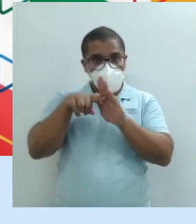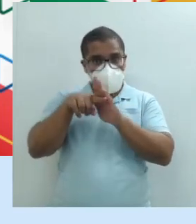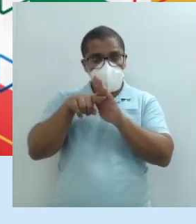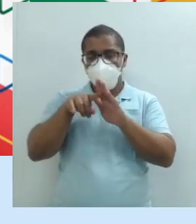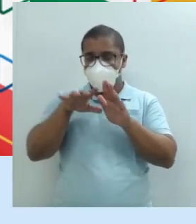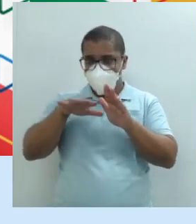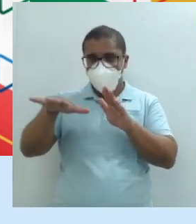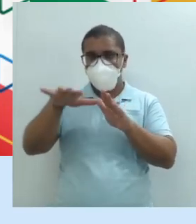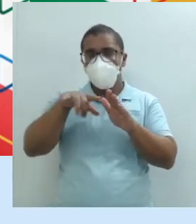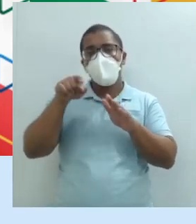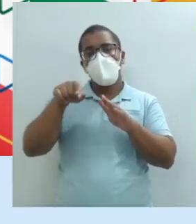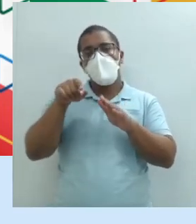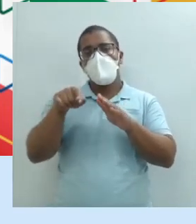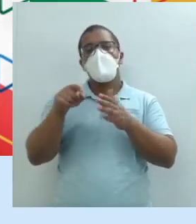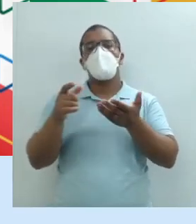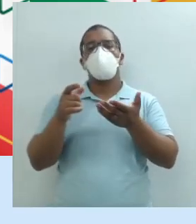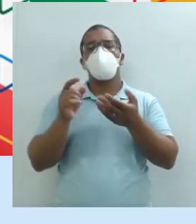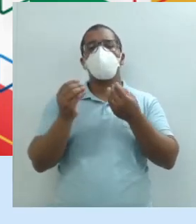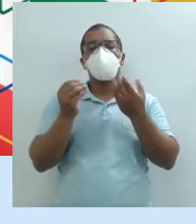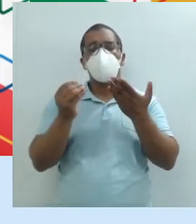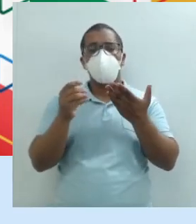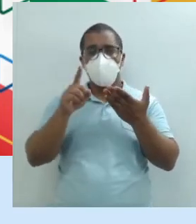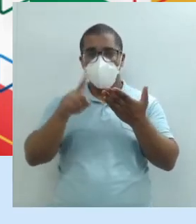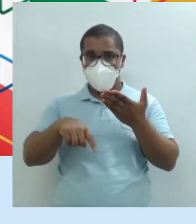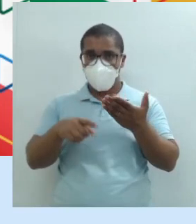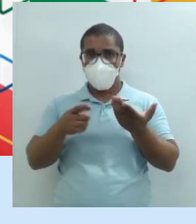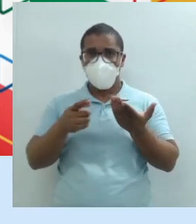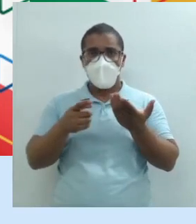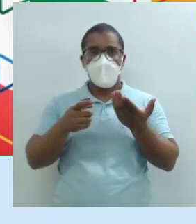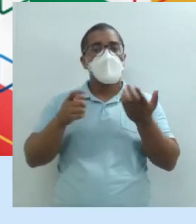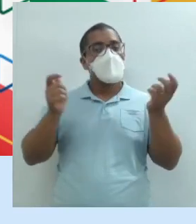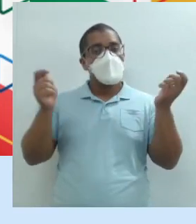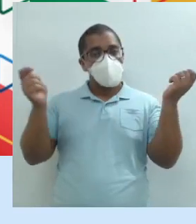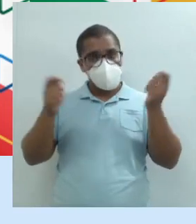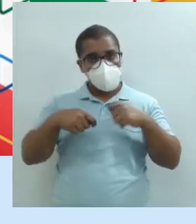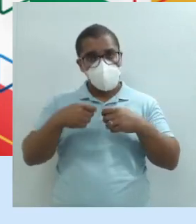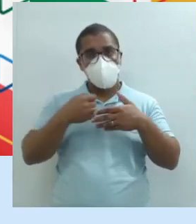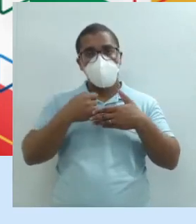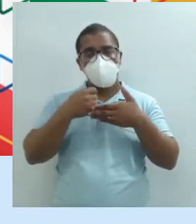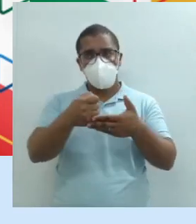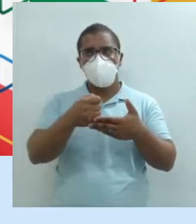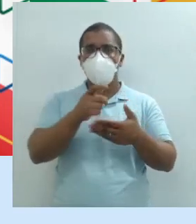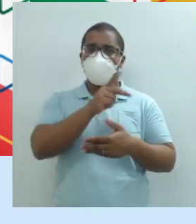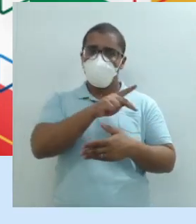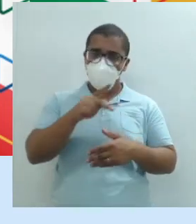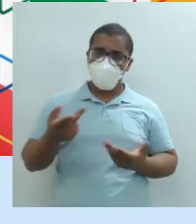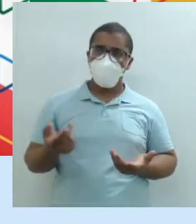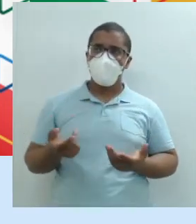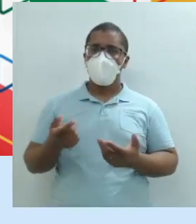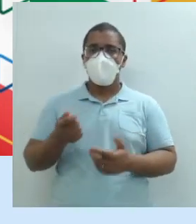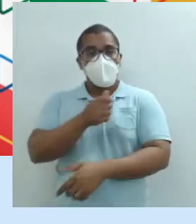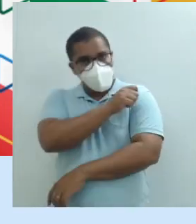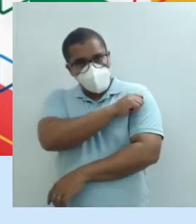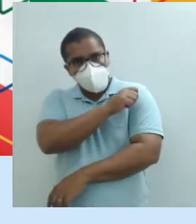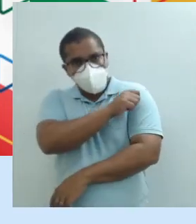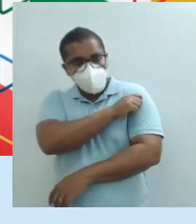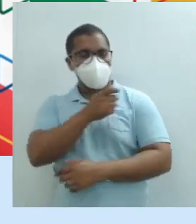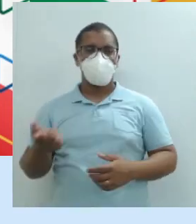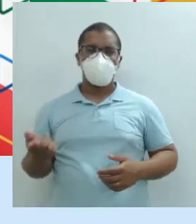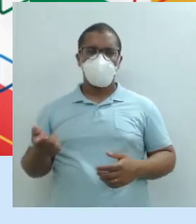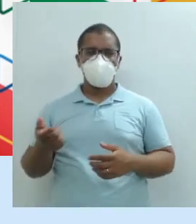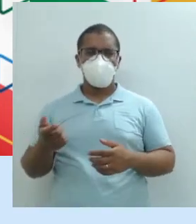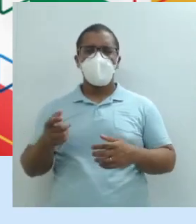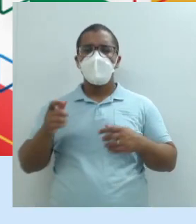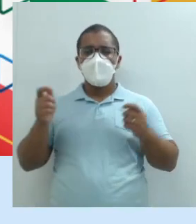estudo, né, para quê? Para que pudesse ajudar professores, estudantes, né, ao